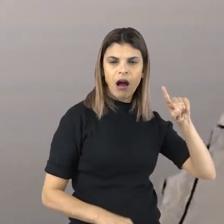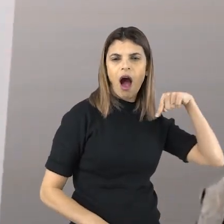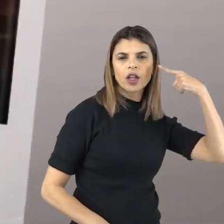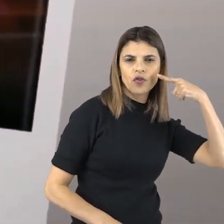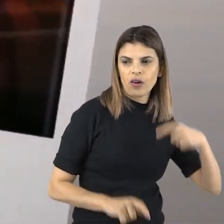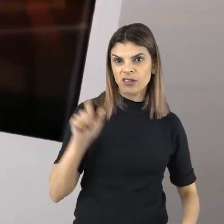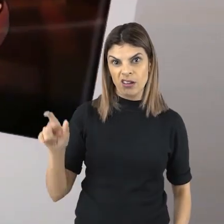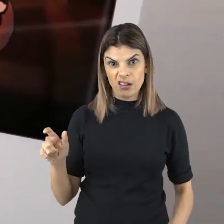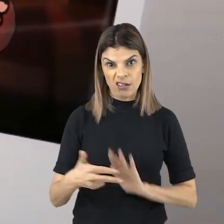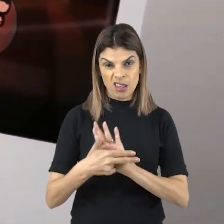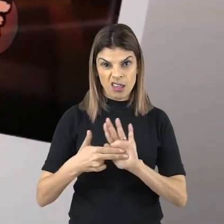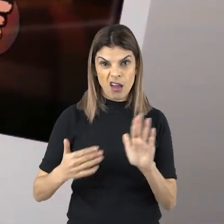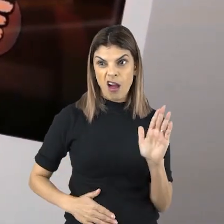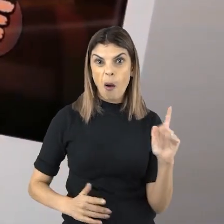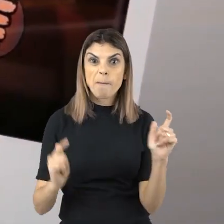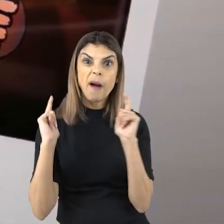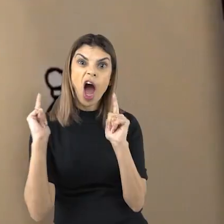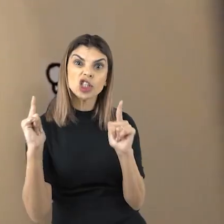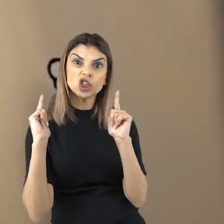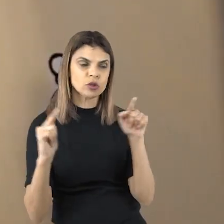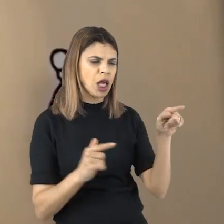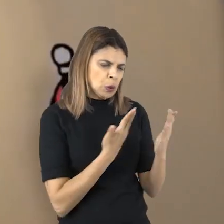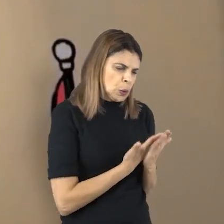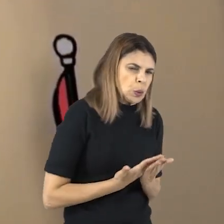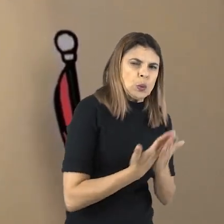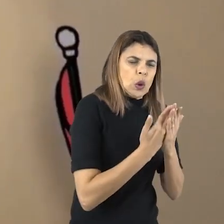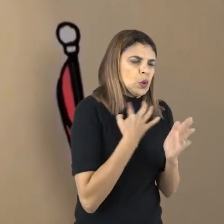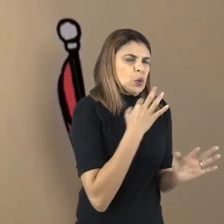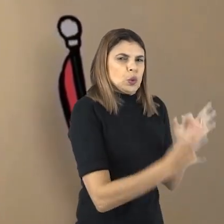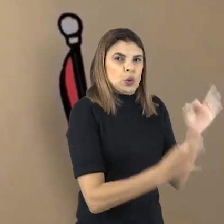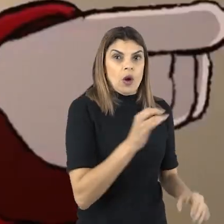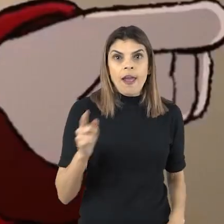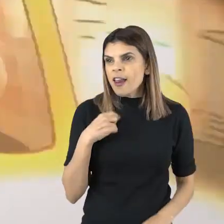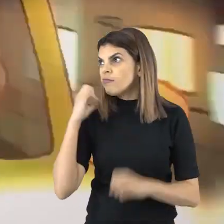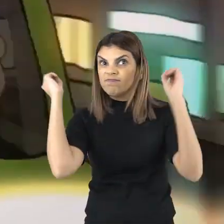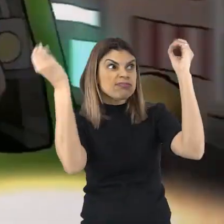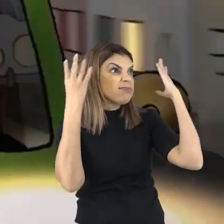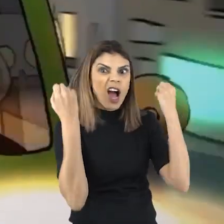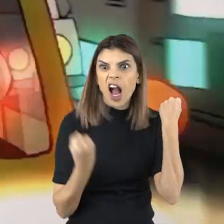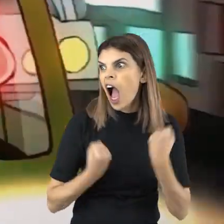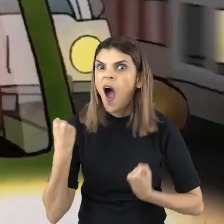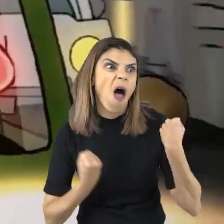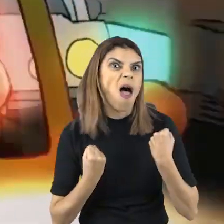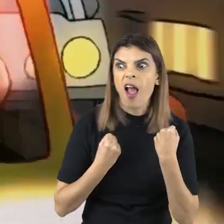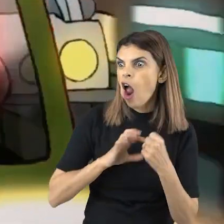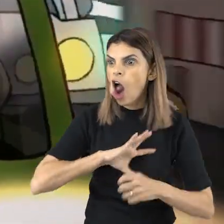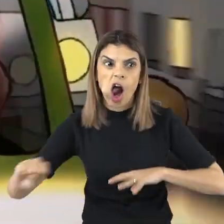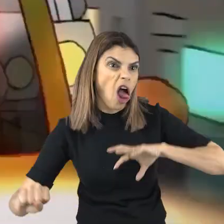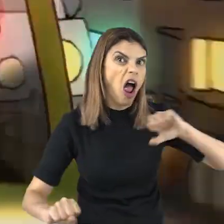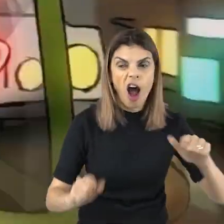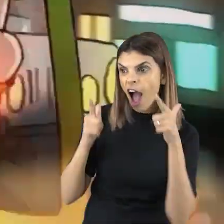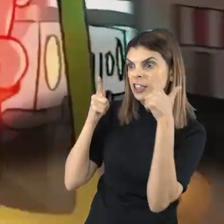advogado e o outro criminoso. Enquanto um se especializava para ser juiz, o outro se envolvia cada vez mais no mundo do